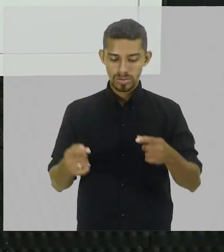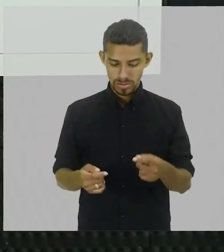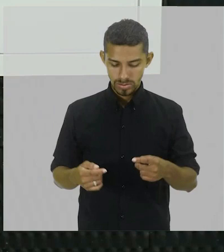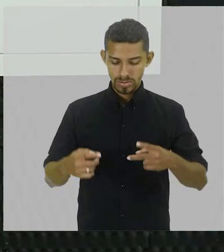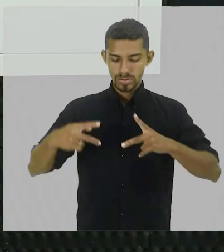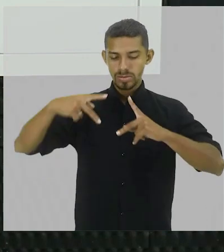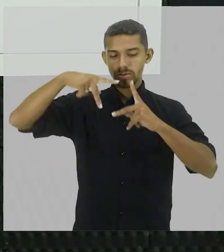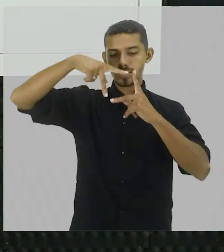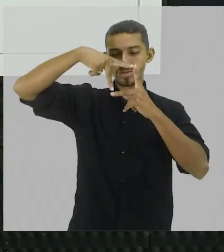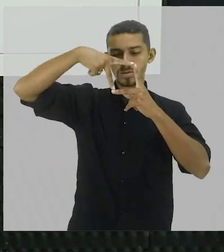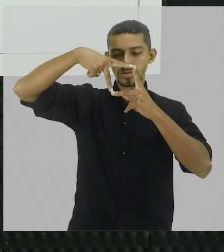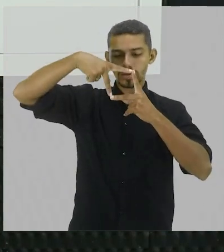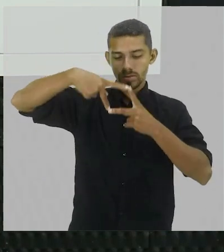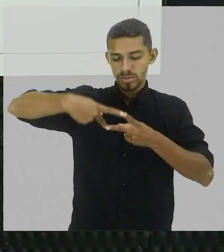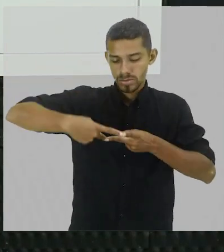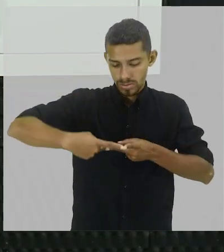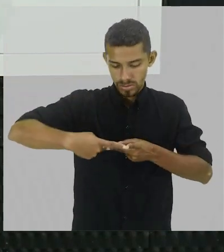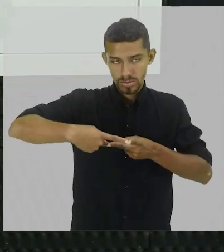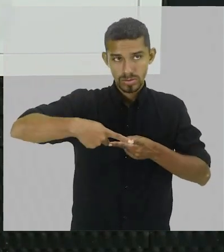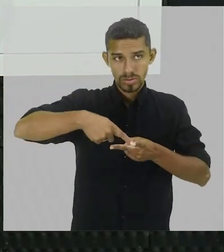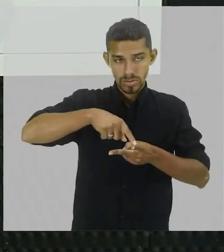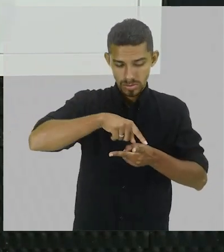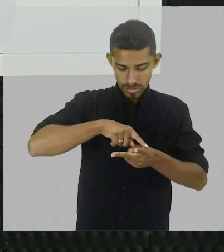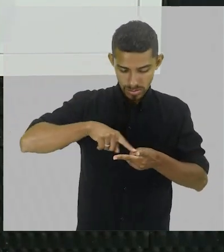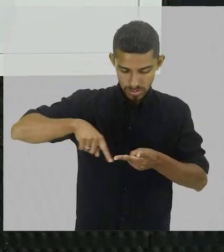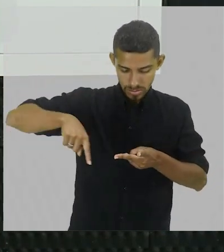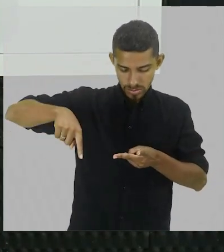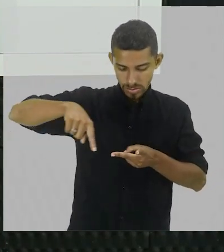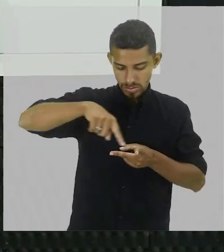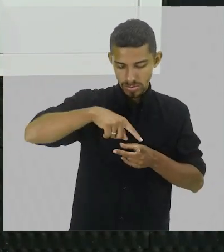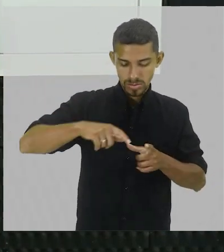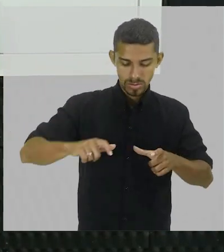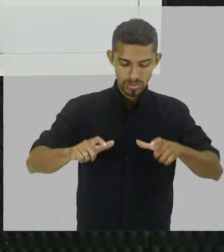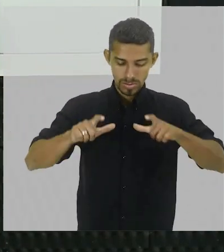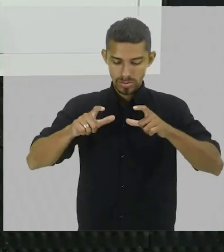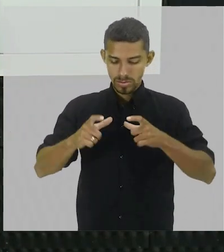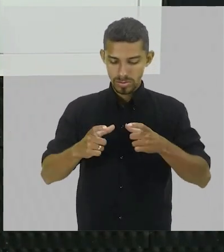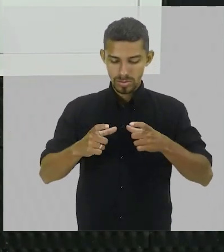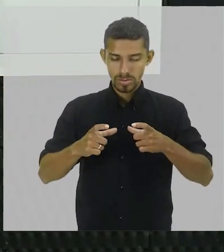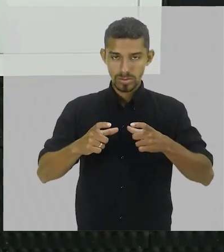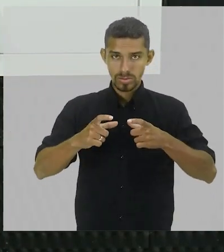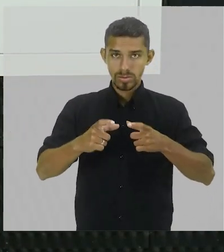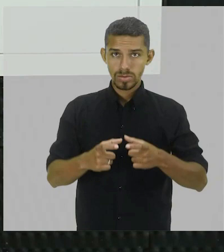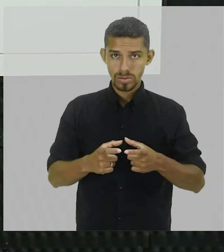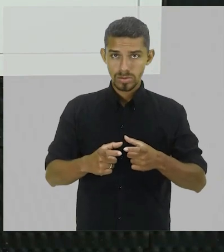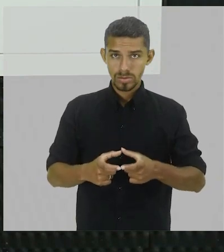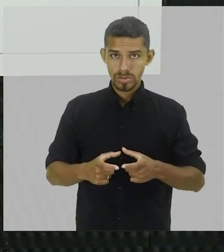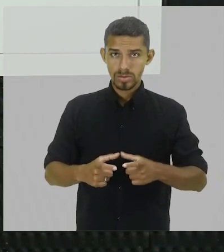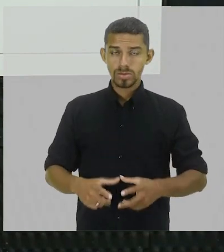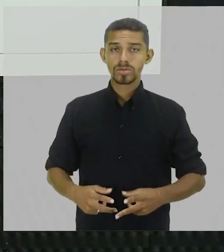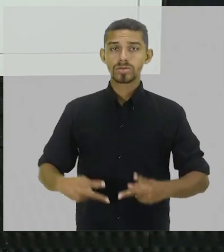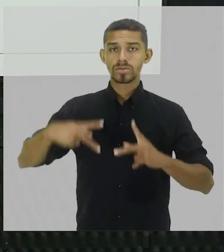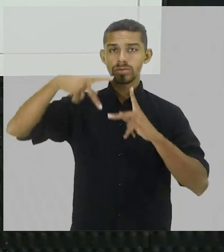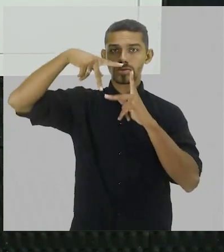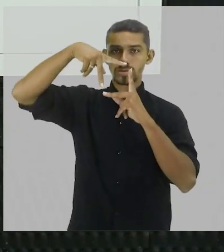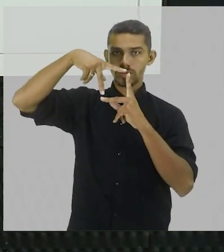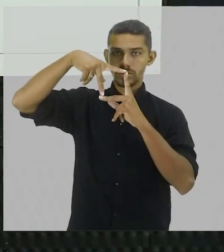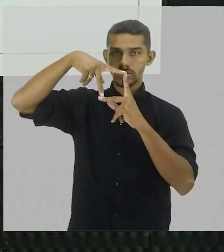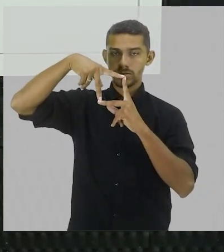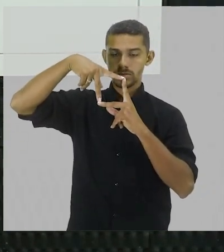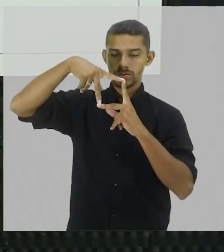quadrado, os vértices coincidem com a circunferência. Tá? Aqui, a base está